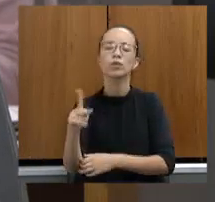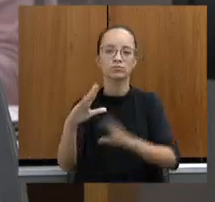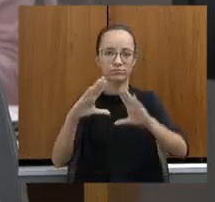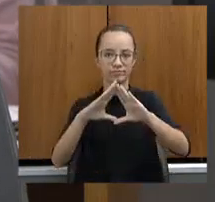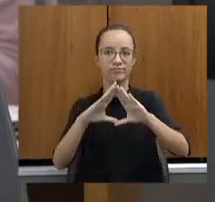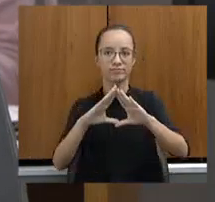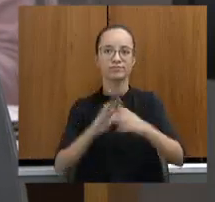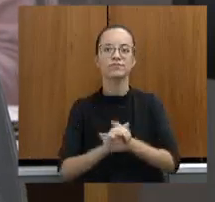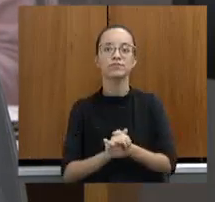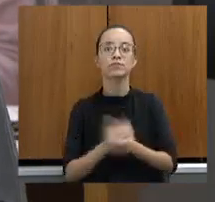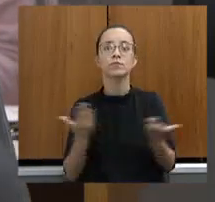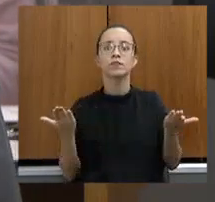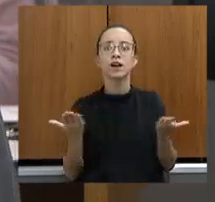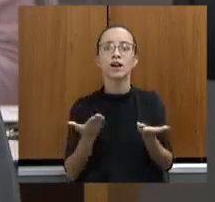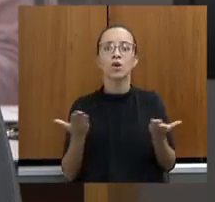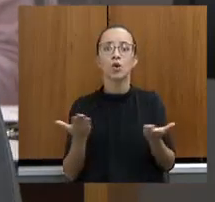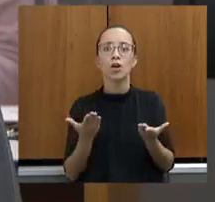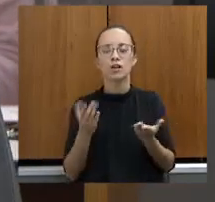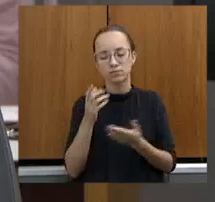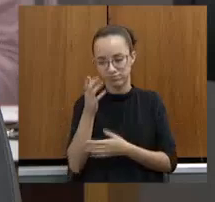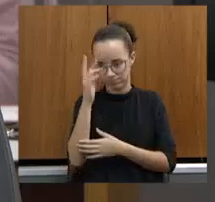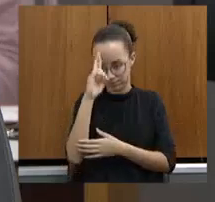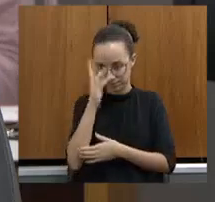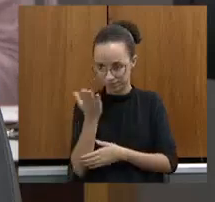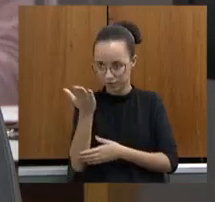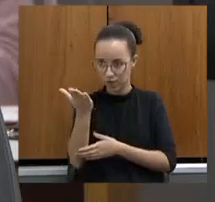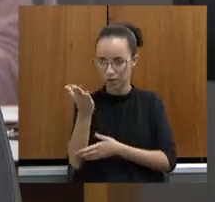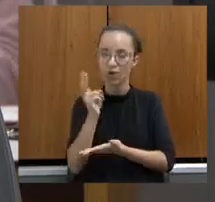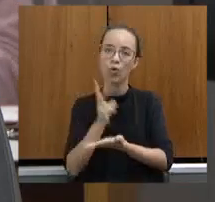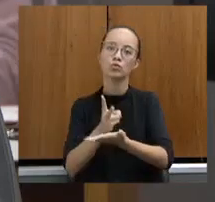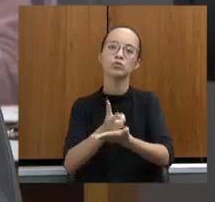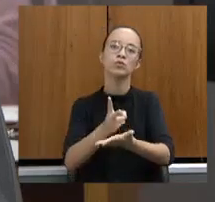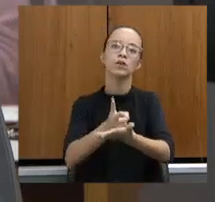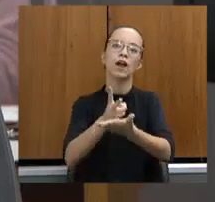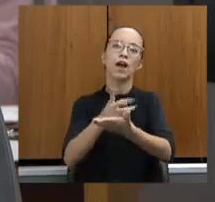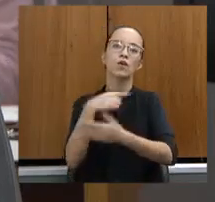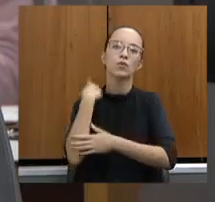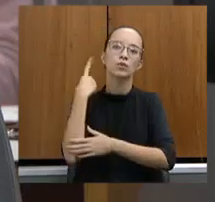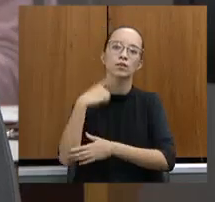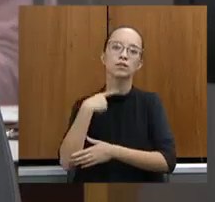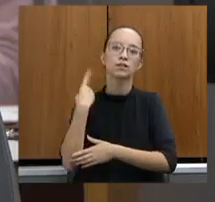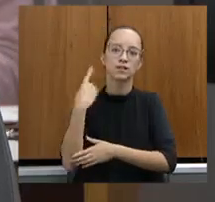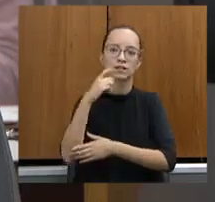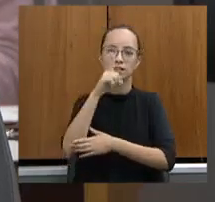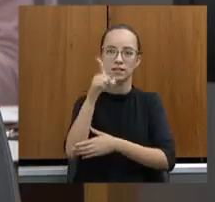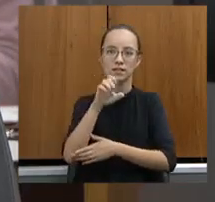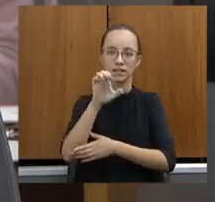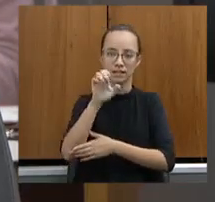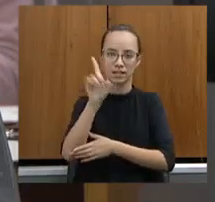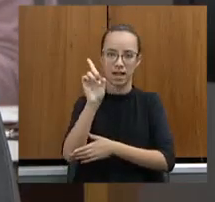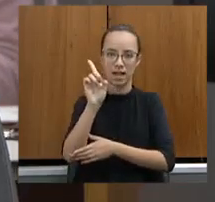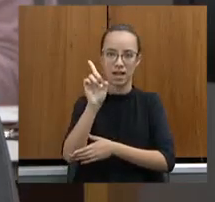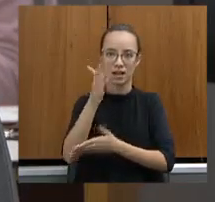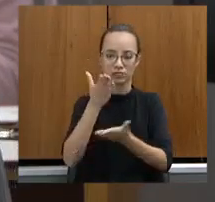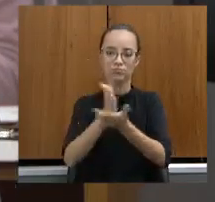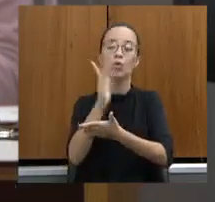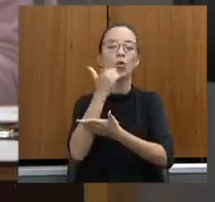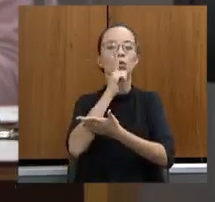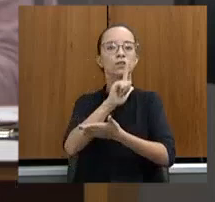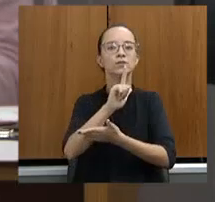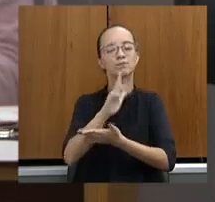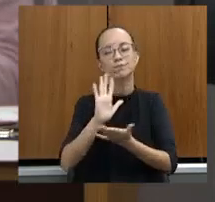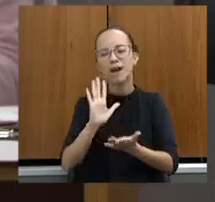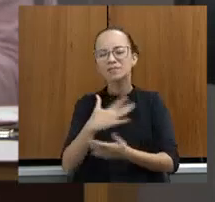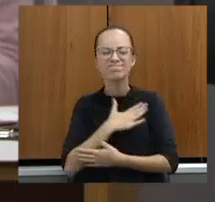a casa e que agora seguirá né com o nosso querido deputados ela viola eleito mas um prazer